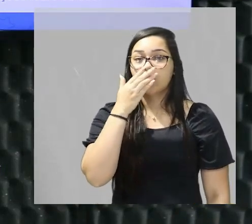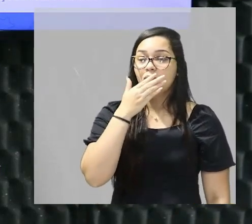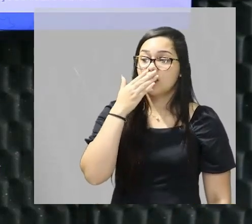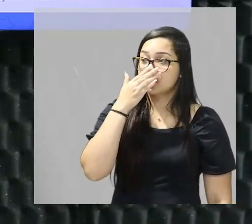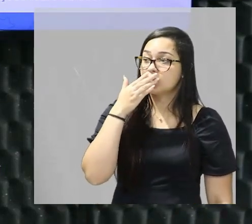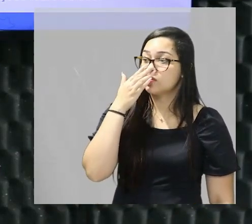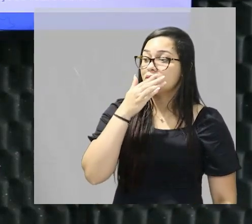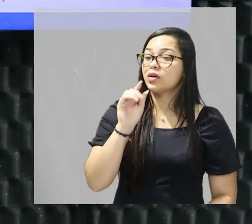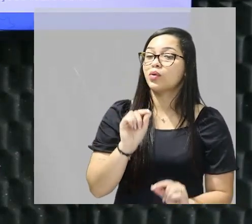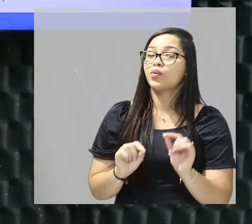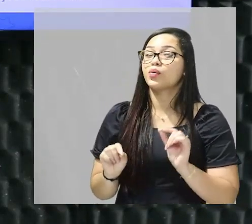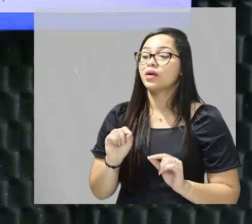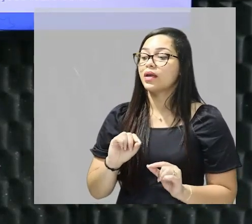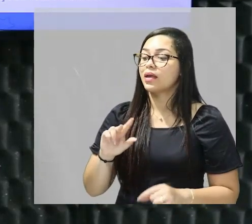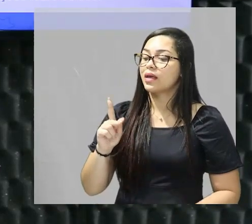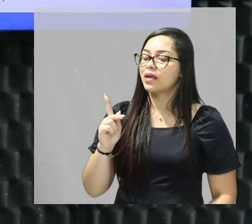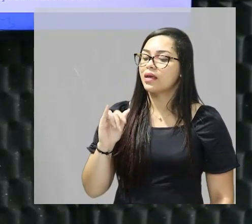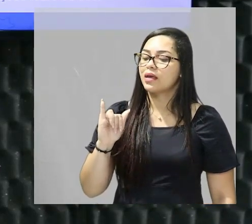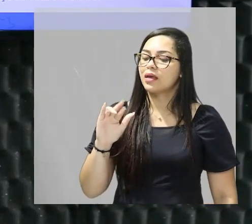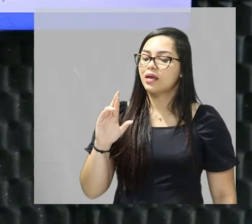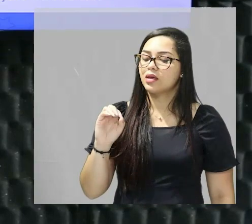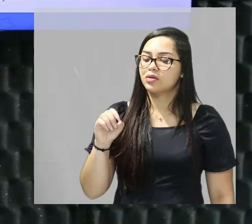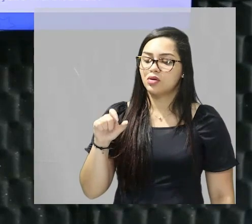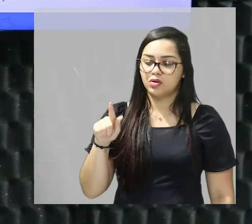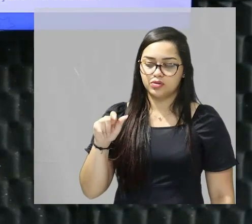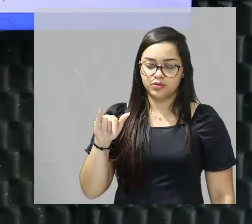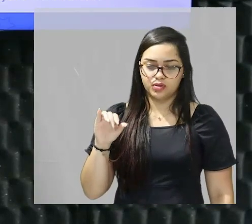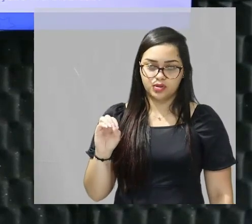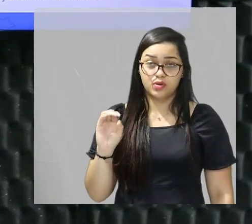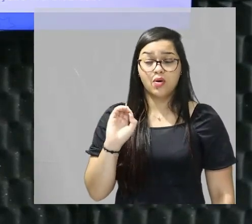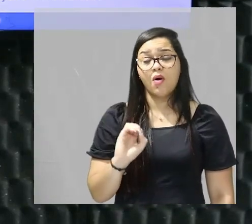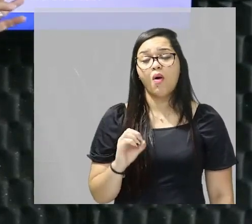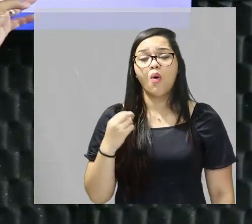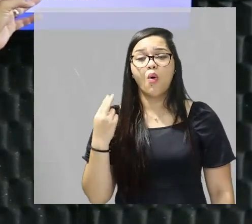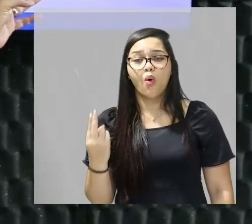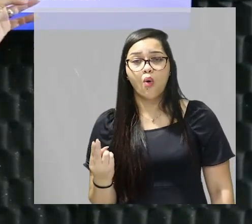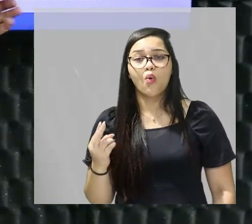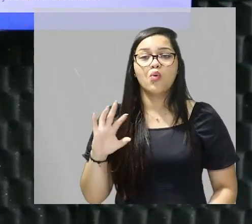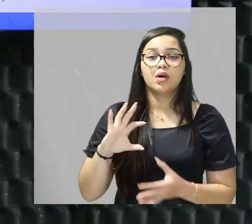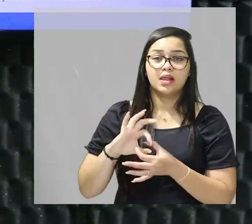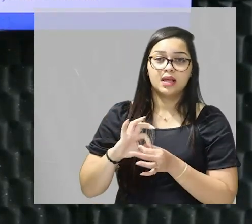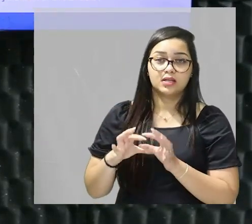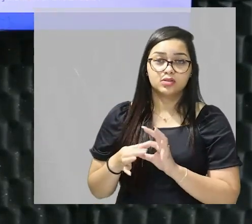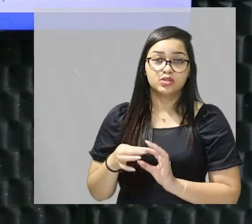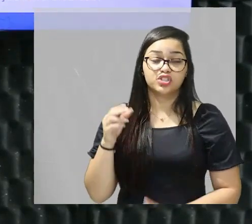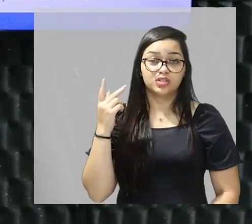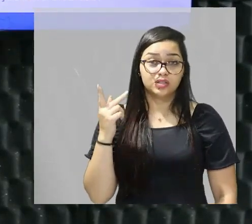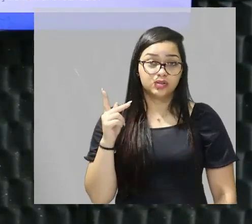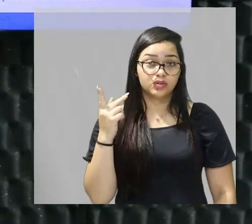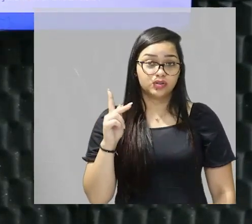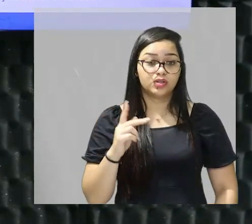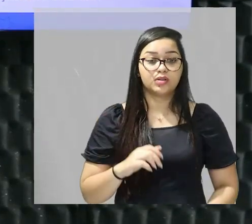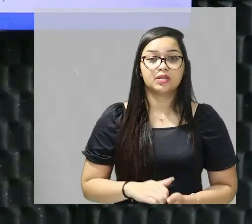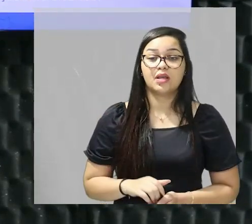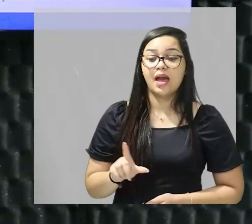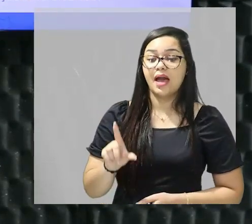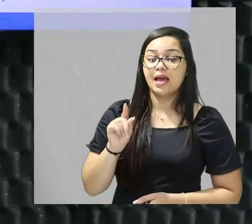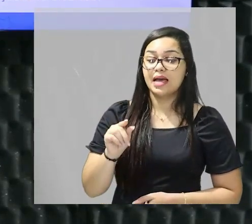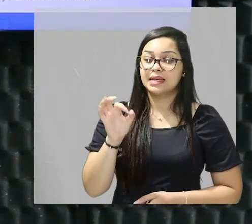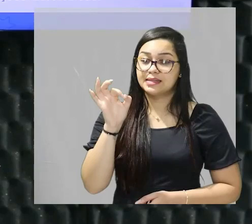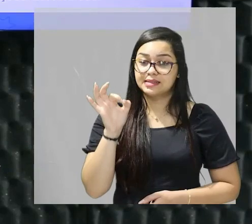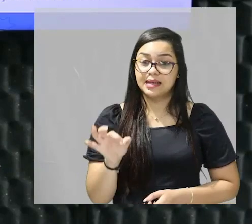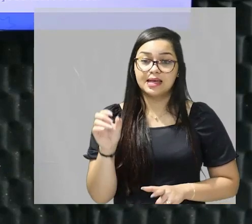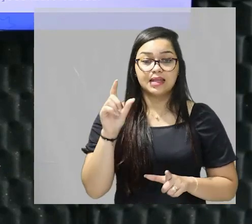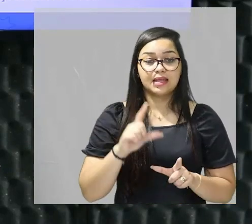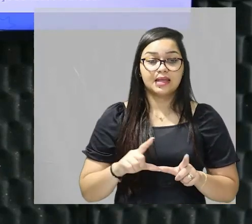pontes de hidrogênio, certo? Ou ligações de hidrogênio. Então, a alternativa correta é